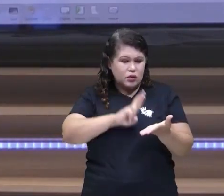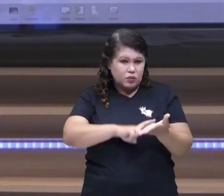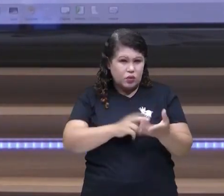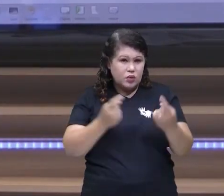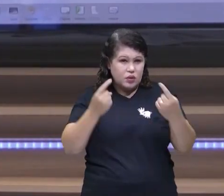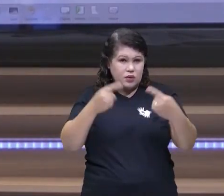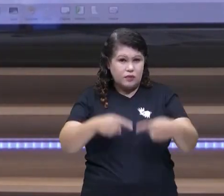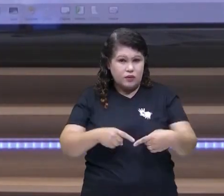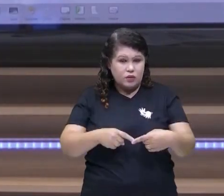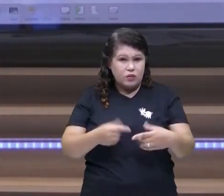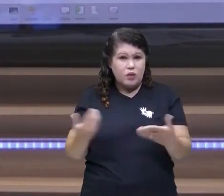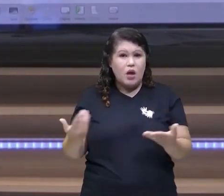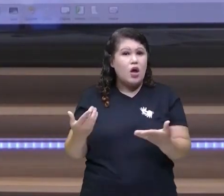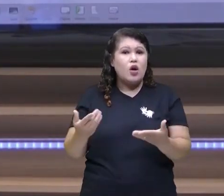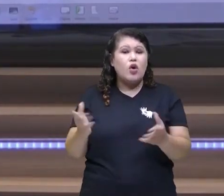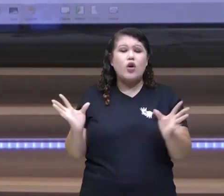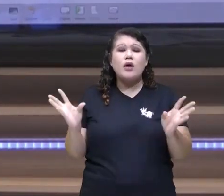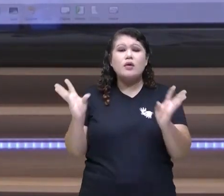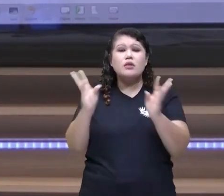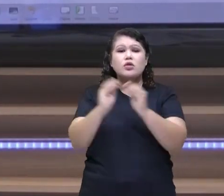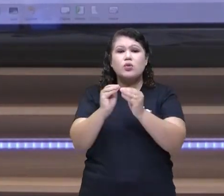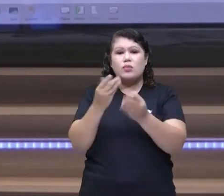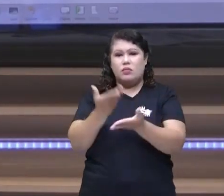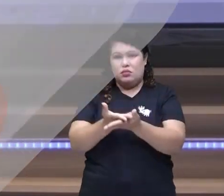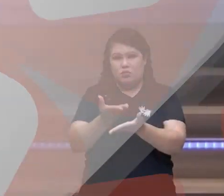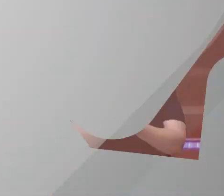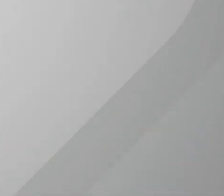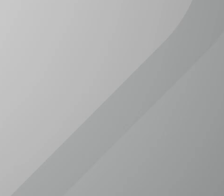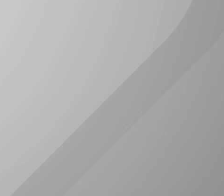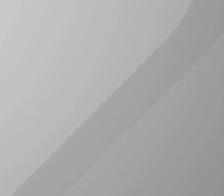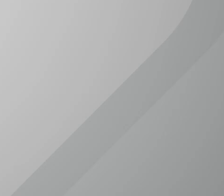hoje, vamos lá para o nosso resumo do conteúdo? Vamos lá?